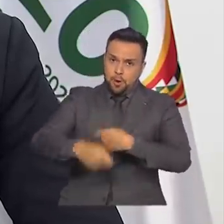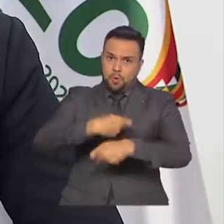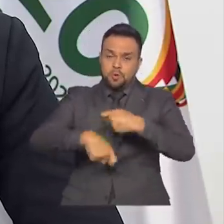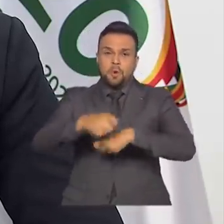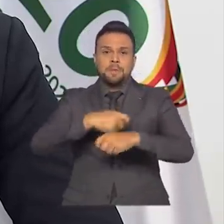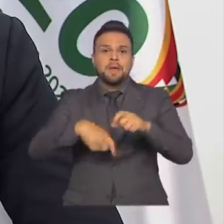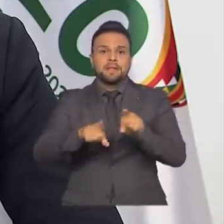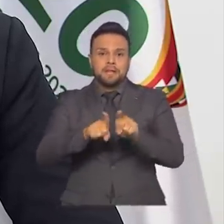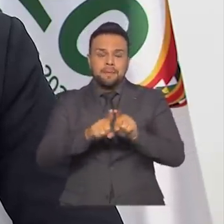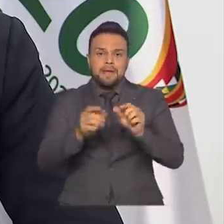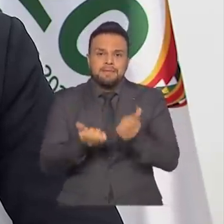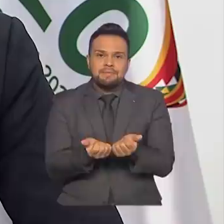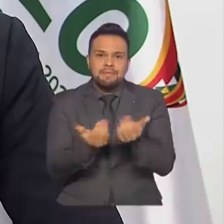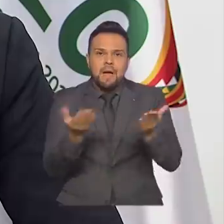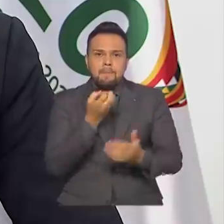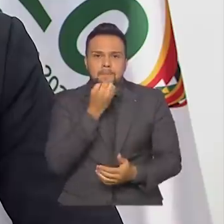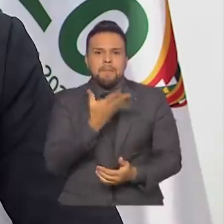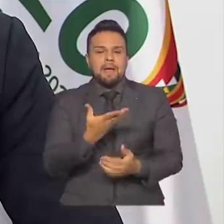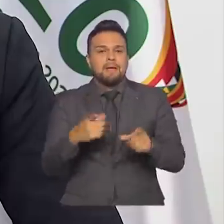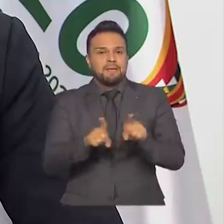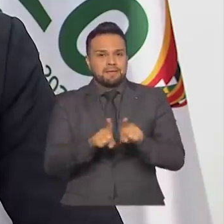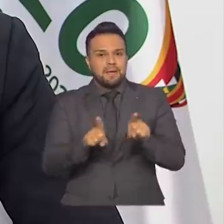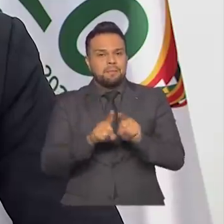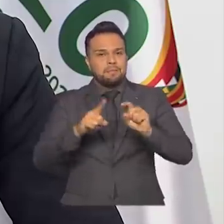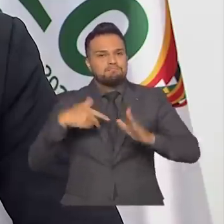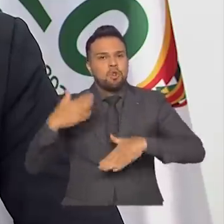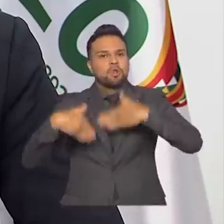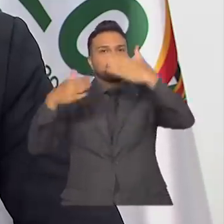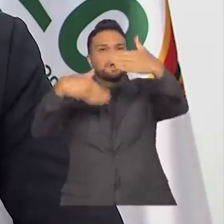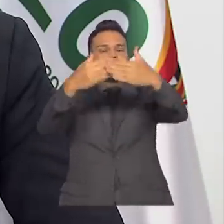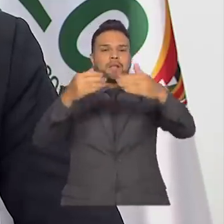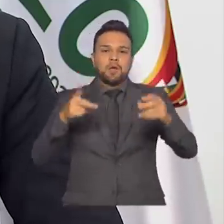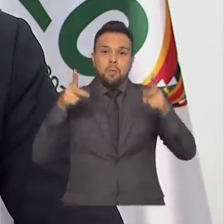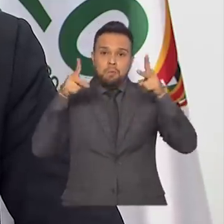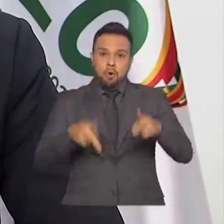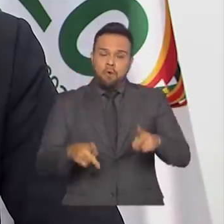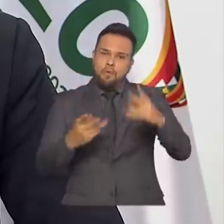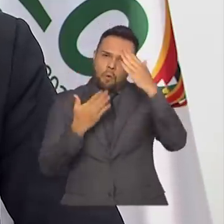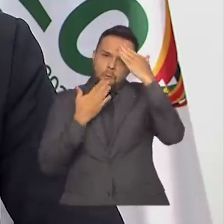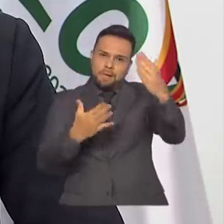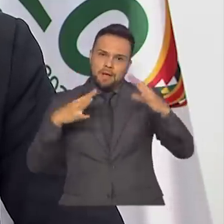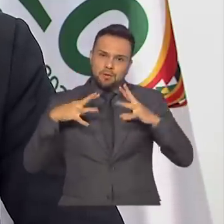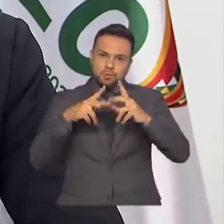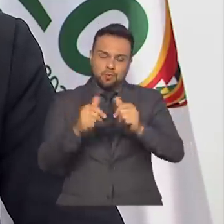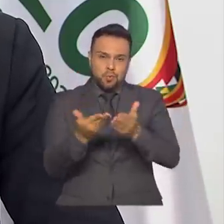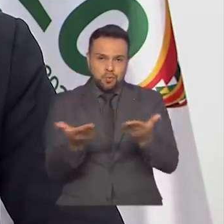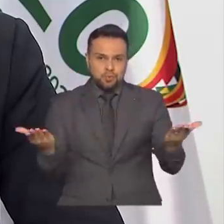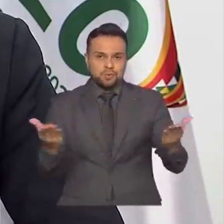mais bem-estar e prosperidade às nossas populações. Muito obrigado a todos.